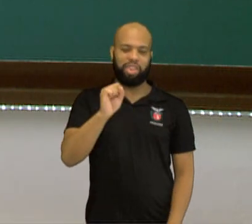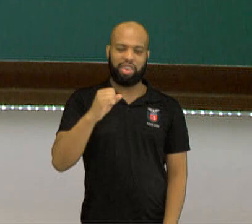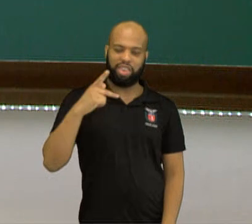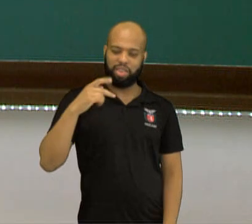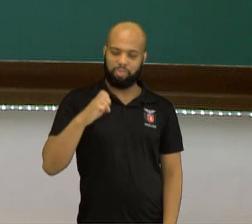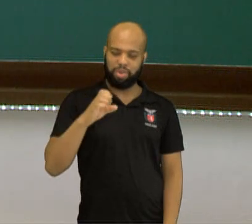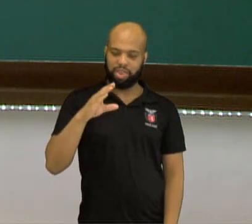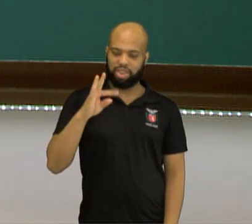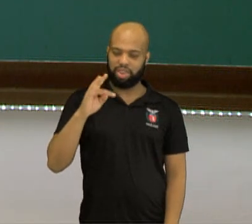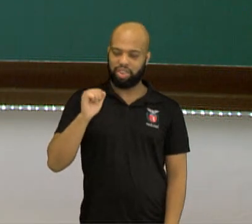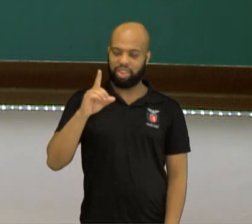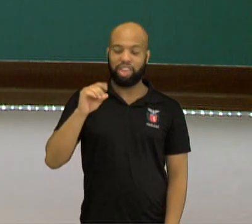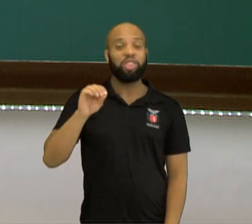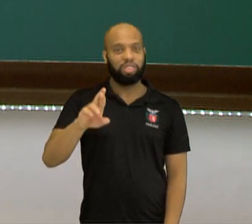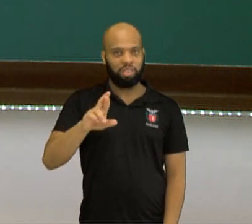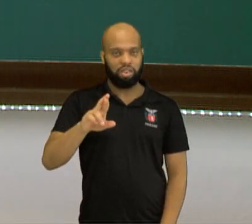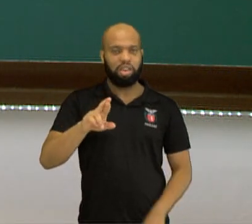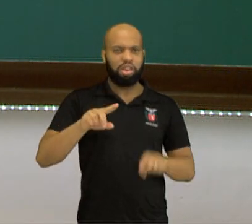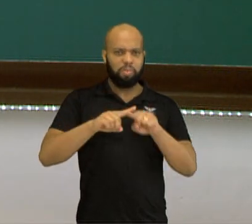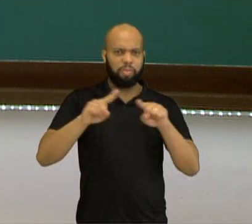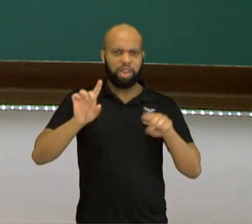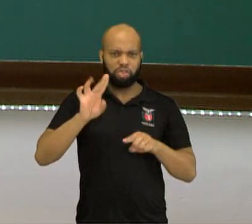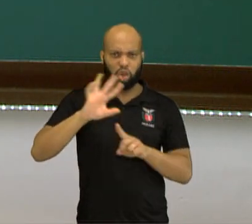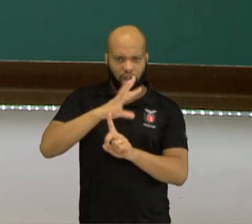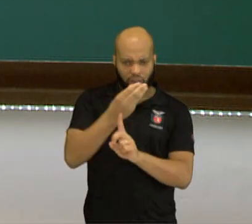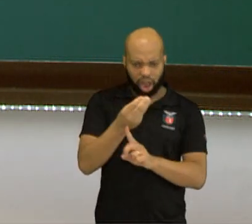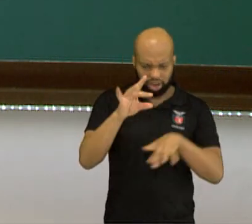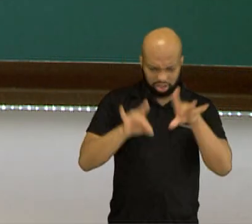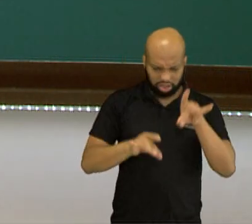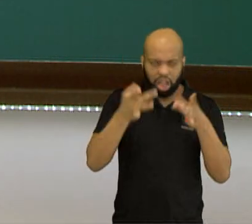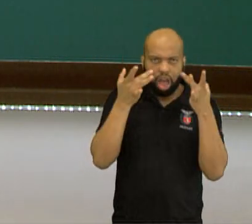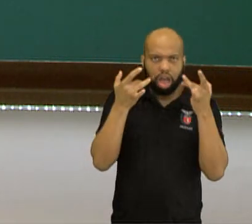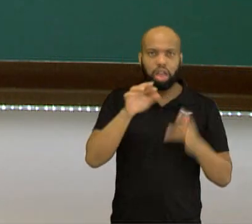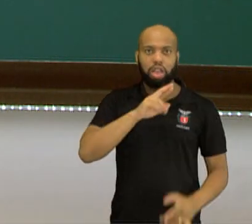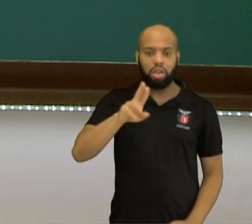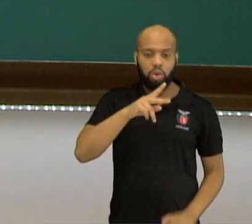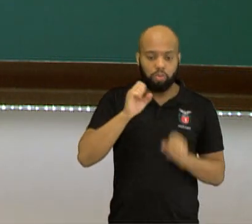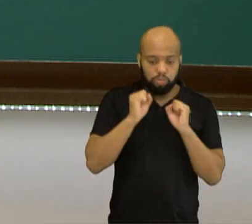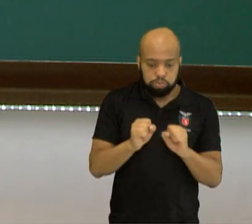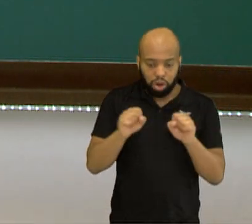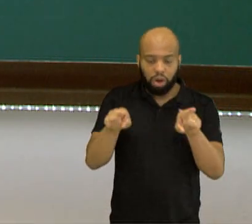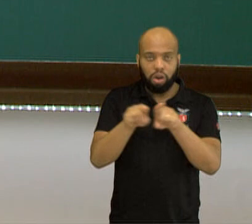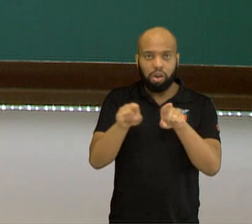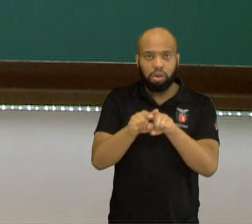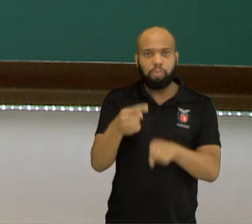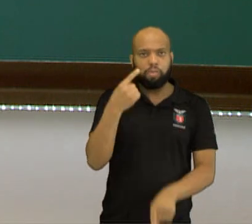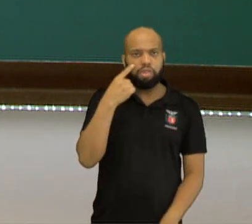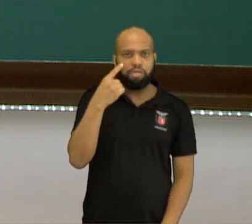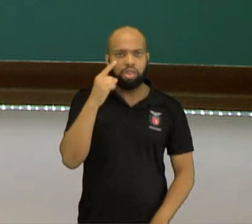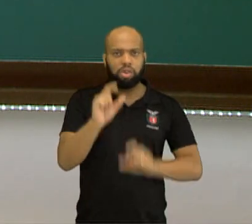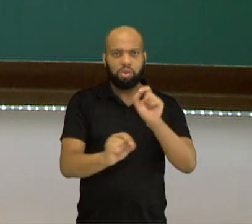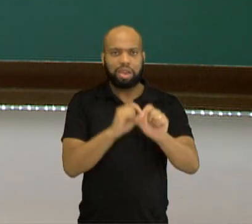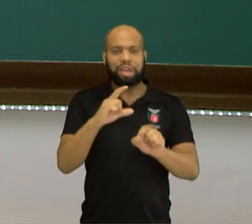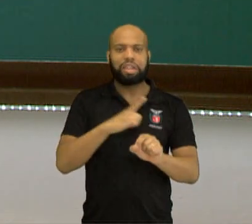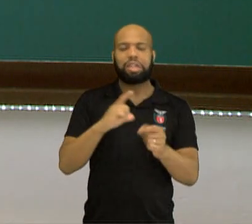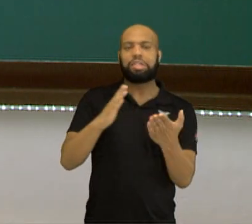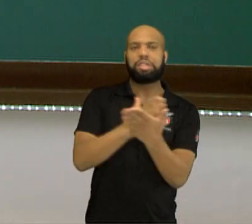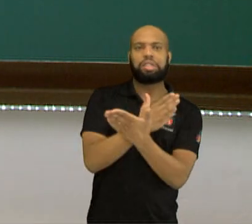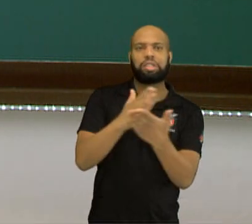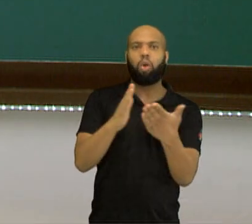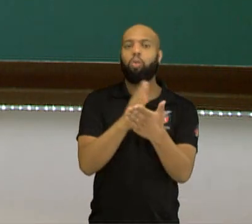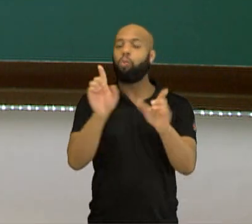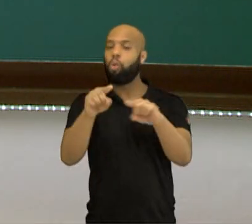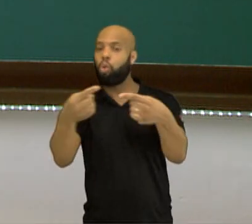apresentação artística, ela é só de teatro? Não, você pode assistir concertos musicais,